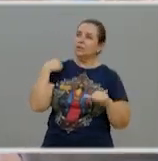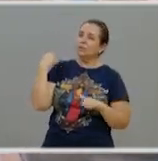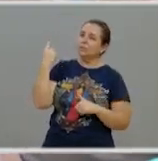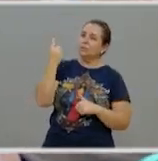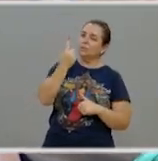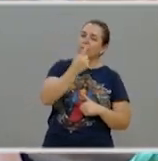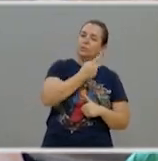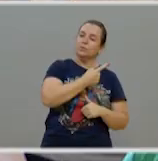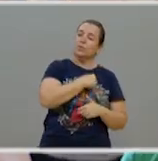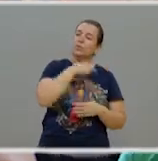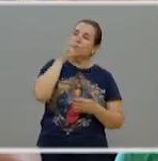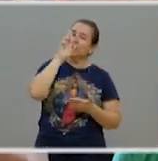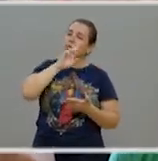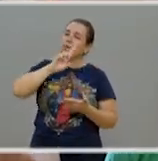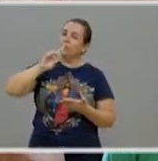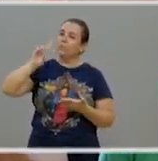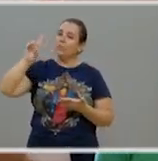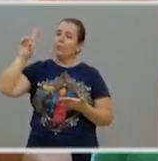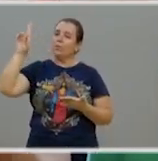Transfigurai-nos, ó